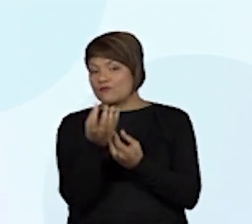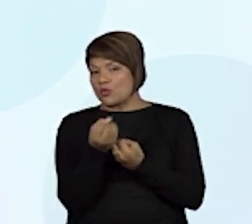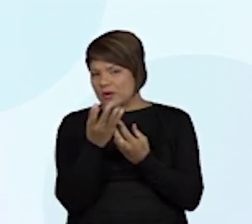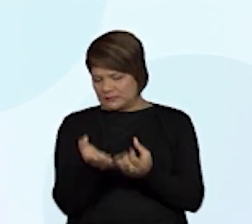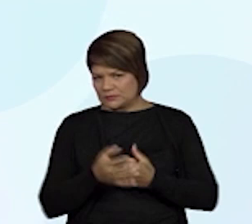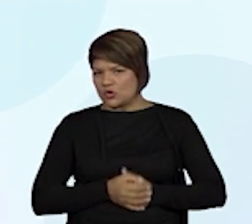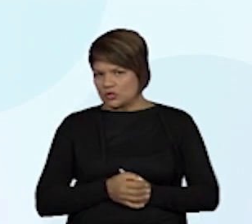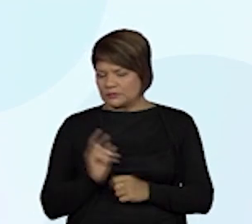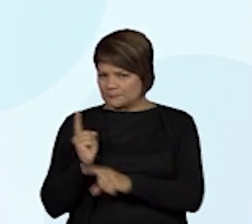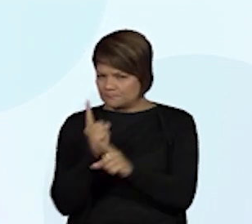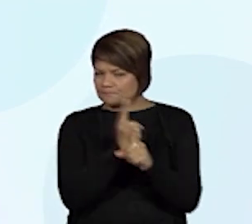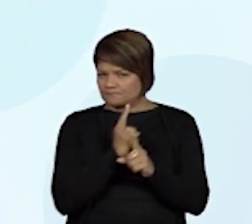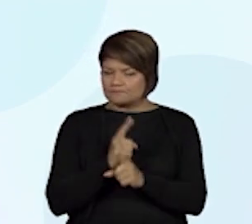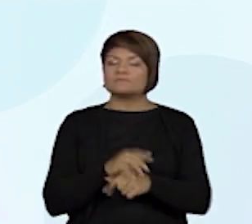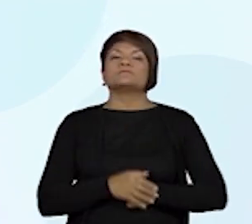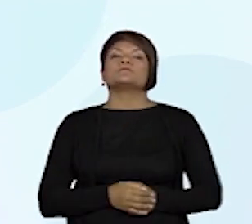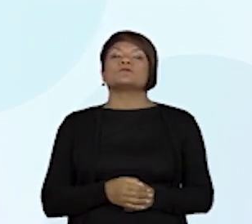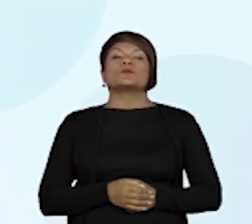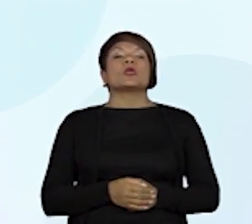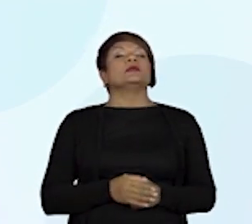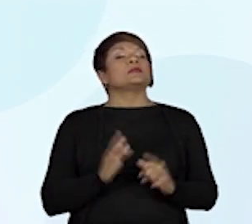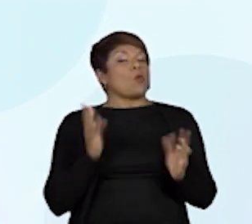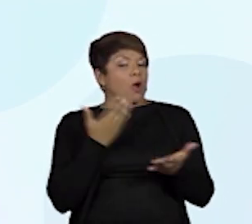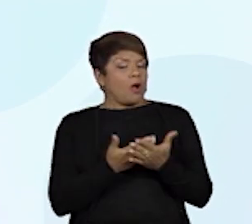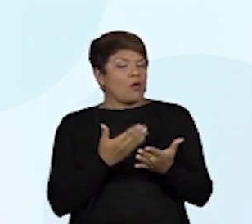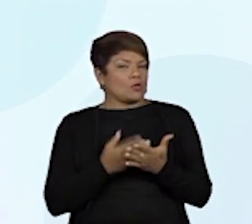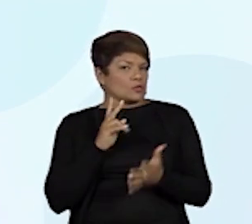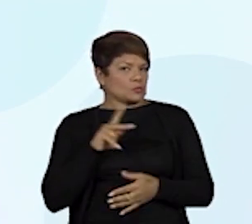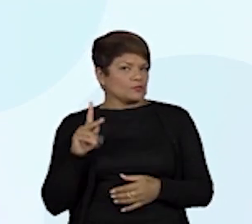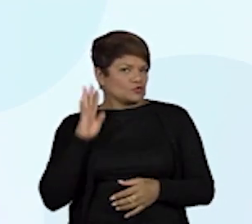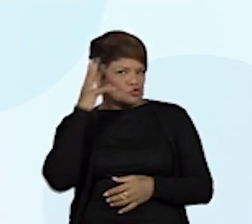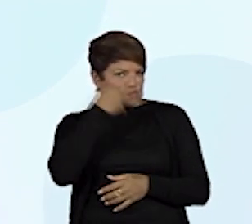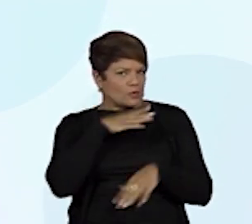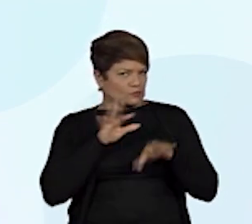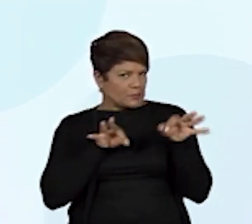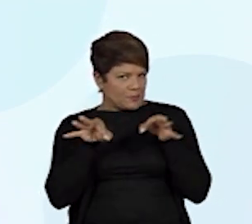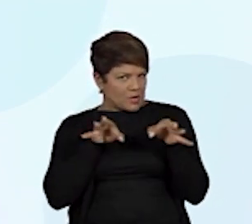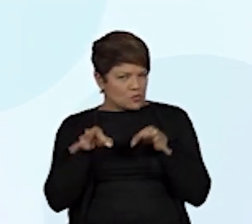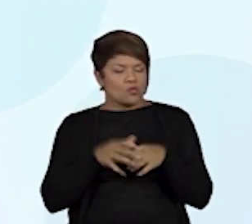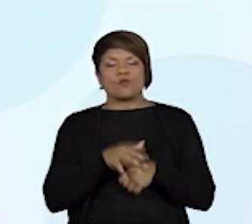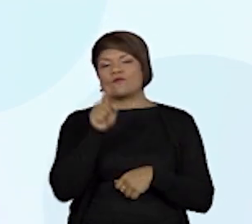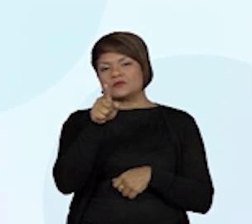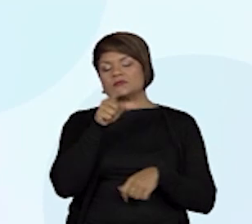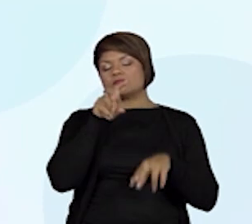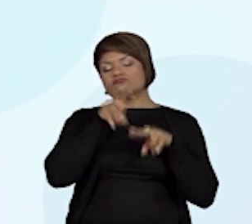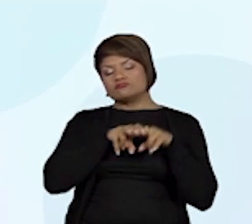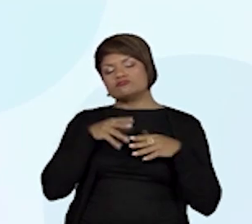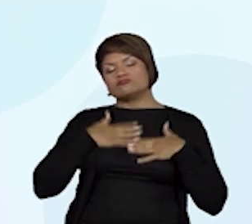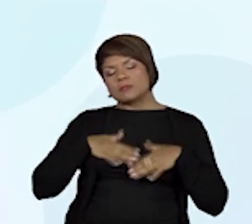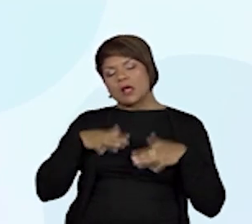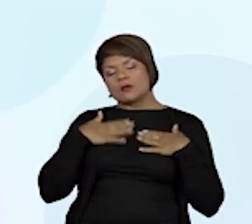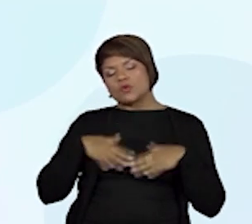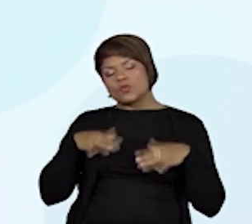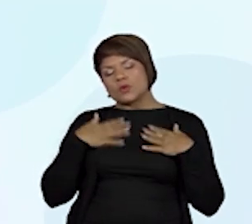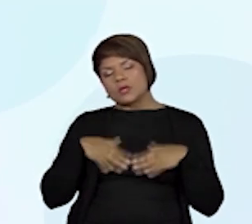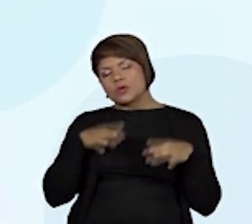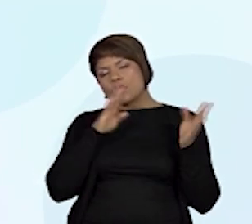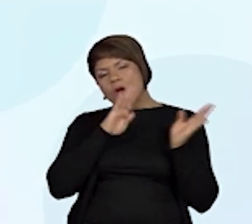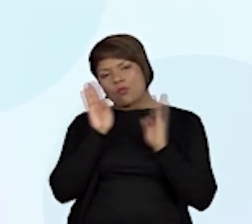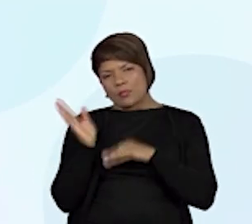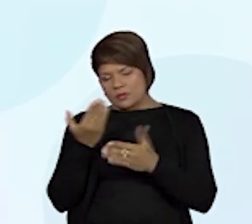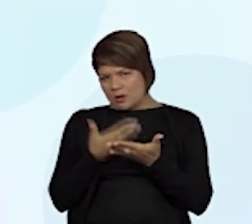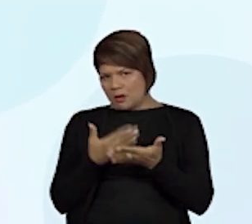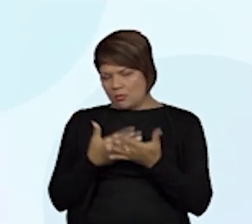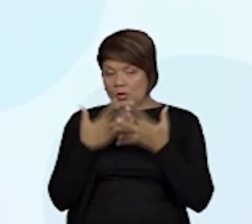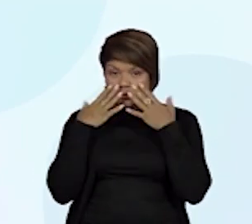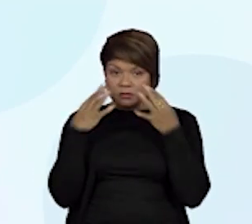ele pede para vocês ficarem num lugar tranquilo, acompanhando a aula com muita atenção e realizando os registros